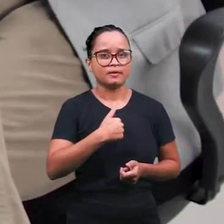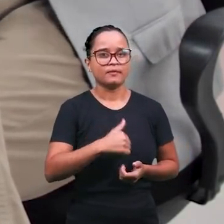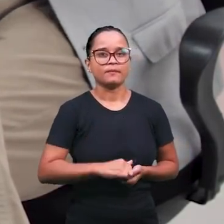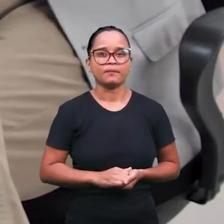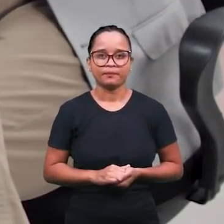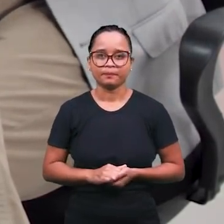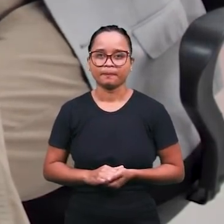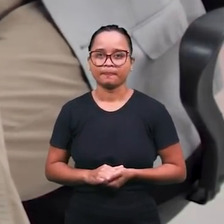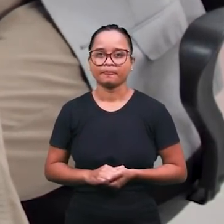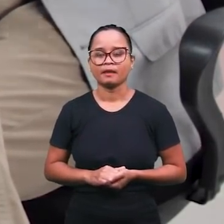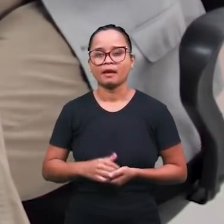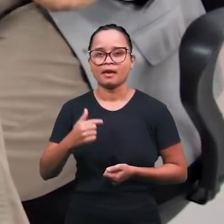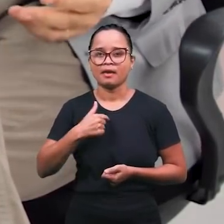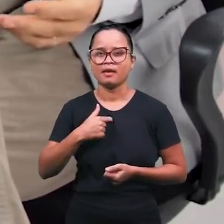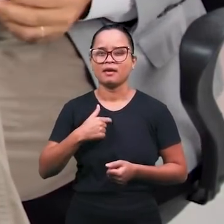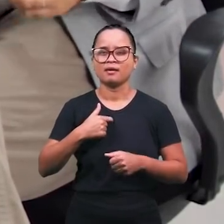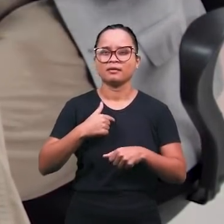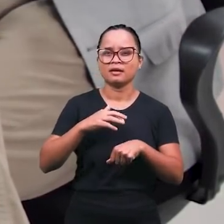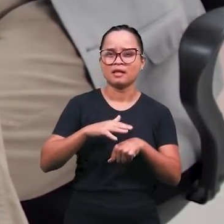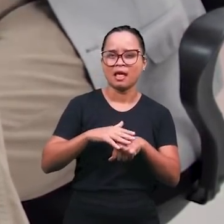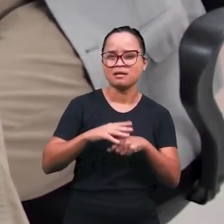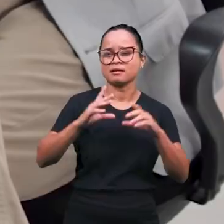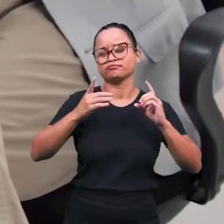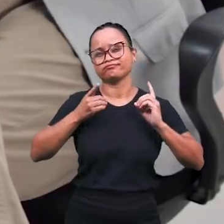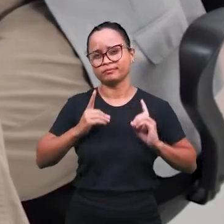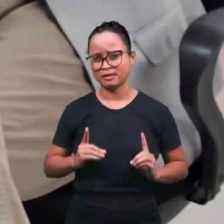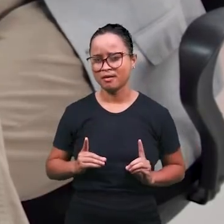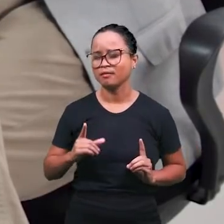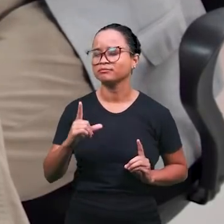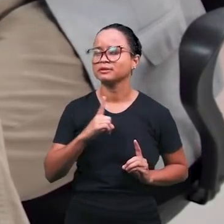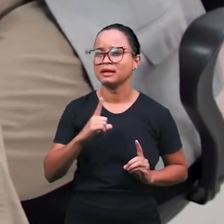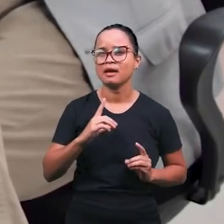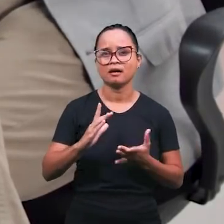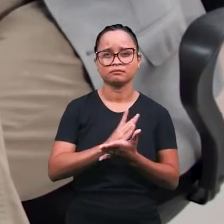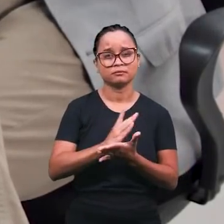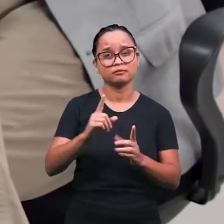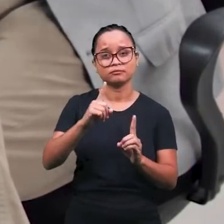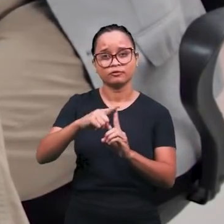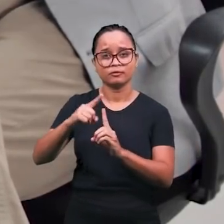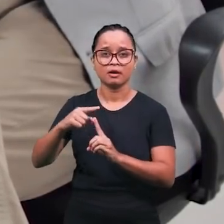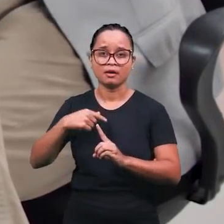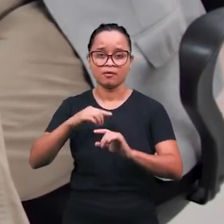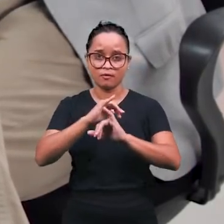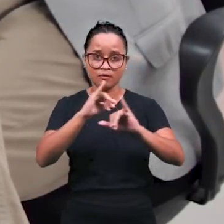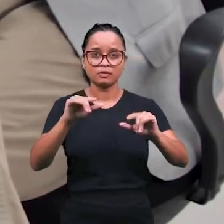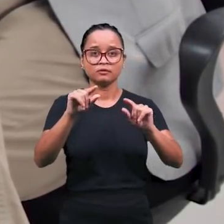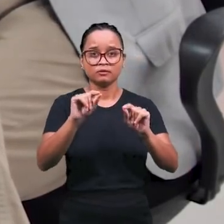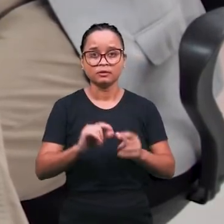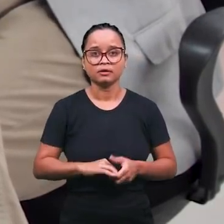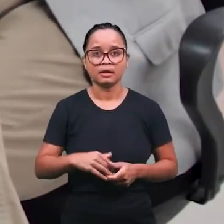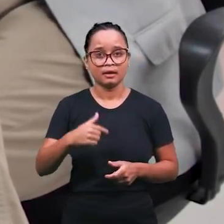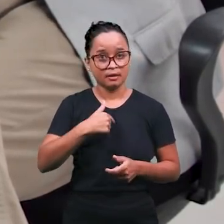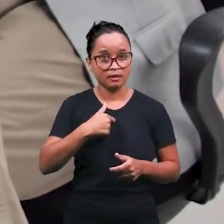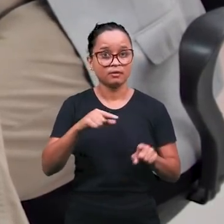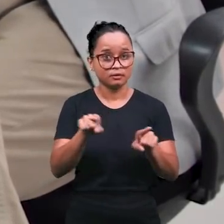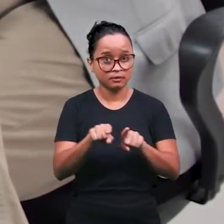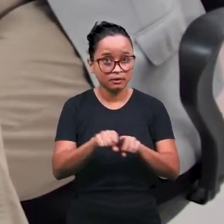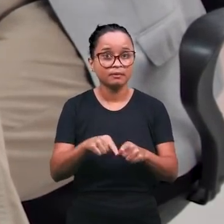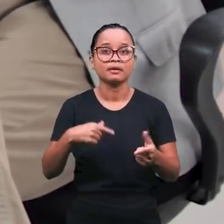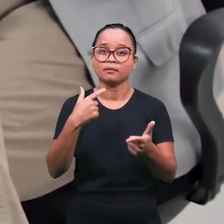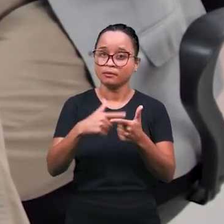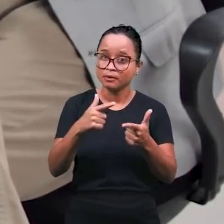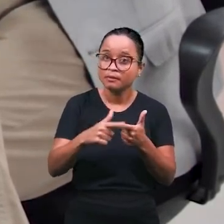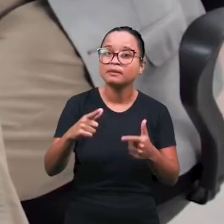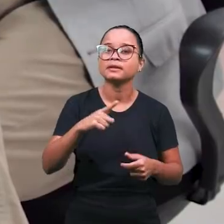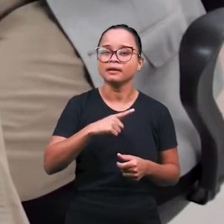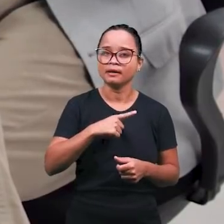tenho algum tipo de depressão, enfim. E eu já digo o seguinte: olha, eu também tenho um problema, eu